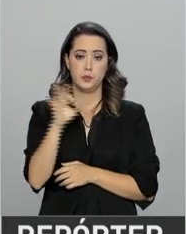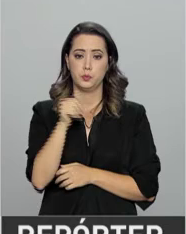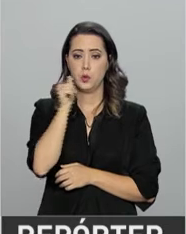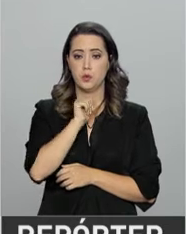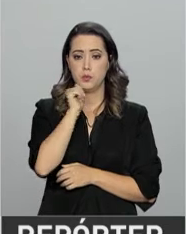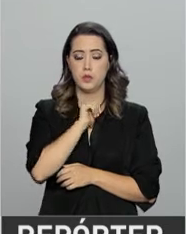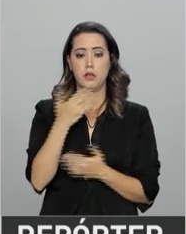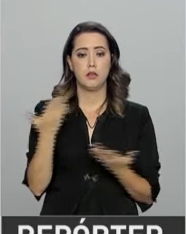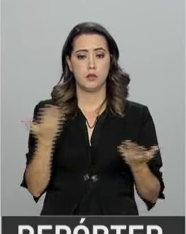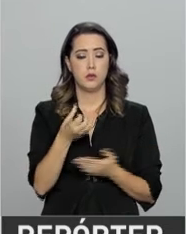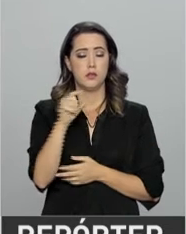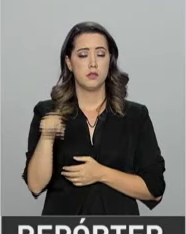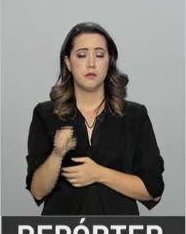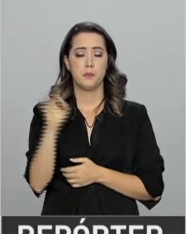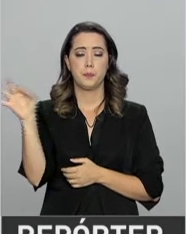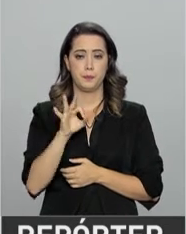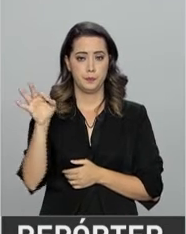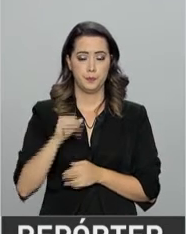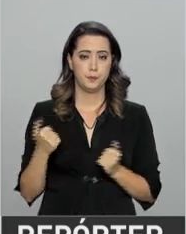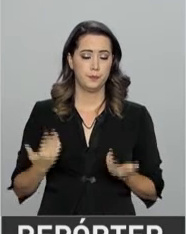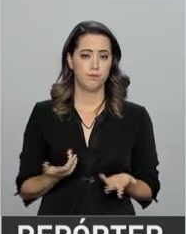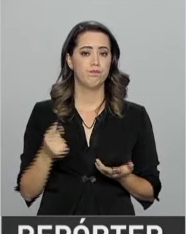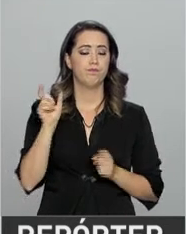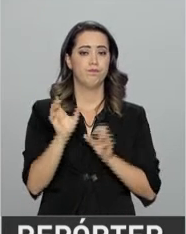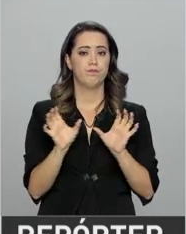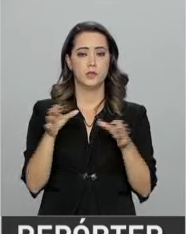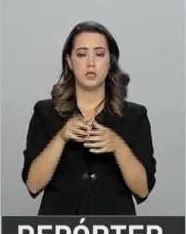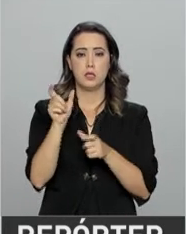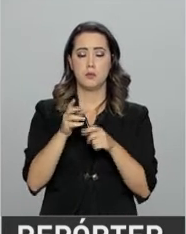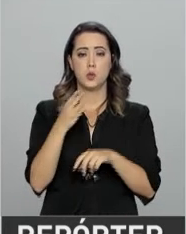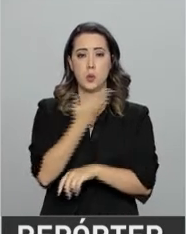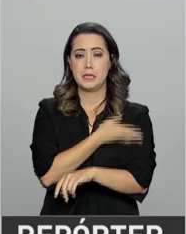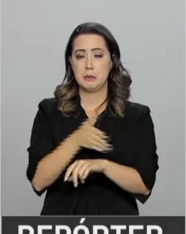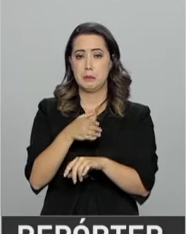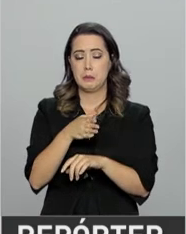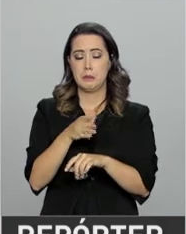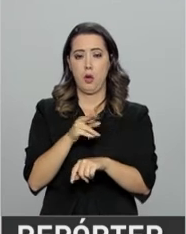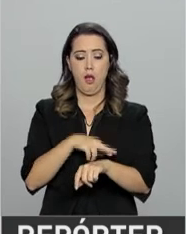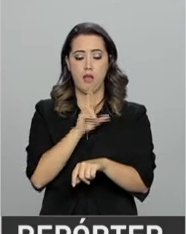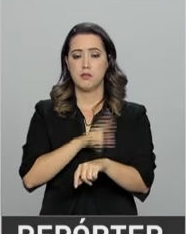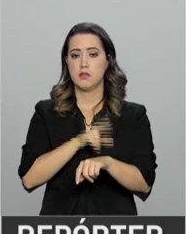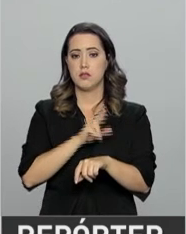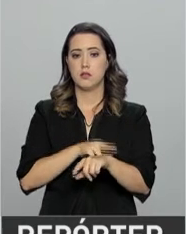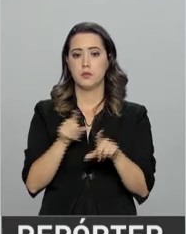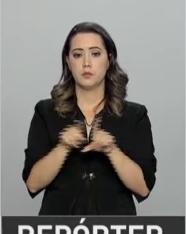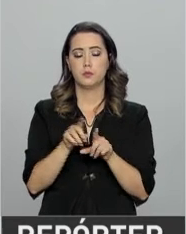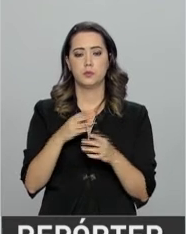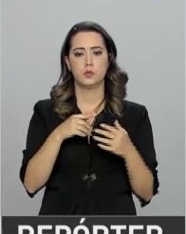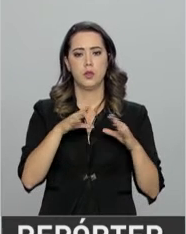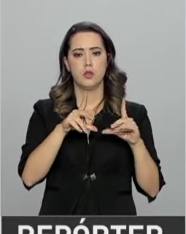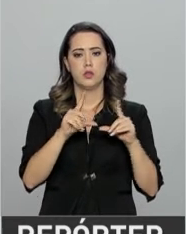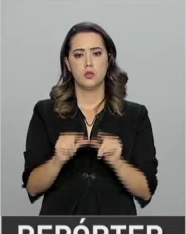foi de 7 para 6 8% entre a população de cor branca a taxa de analfabetismo saiu